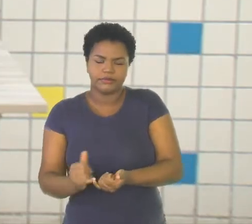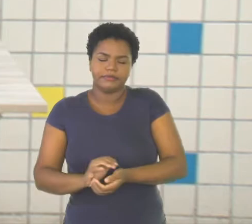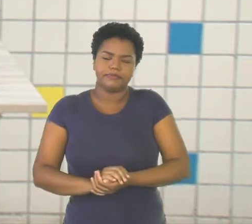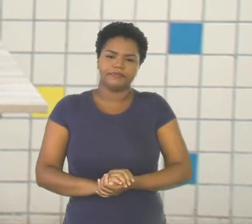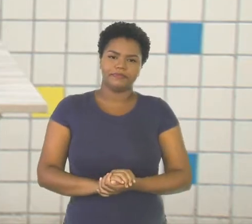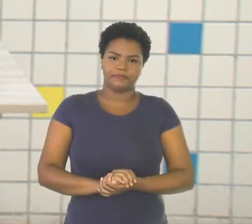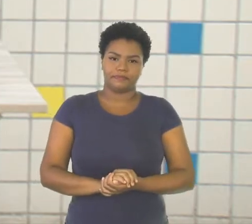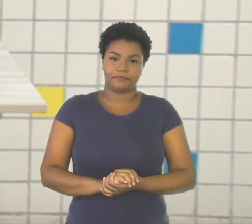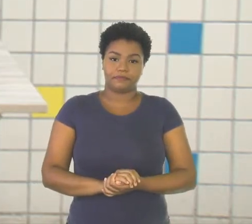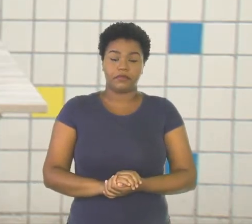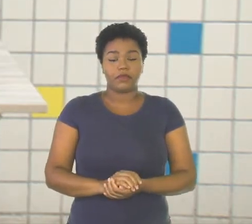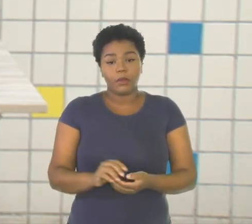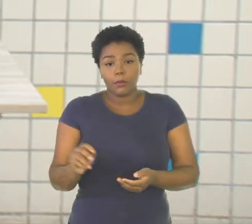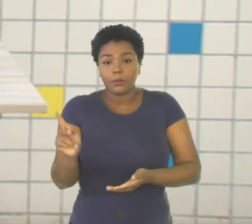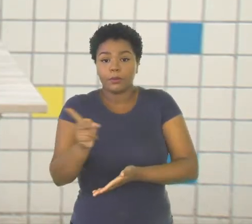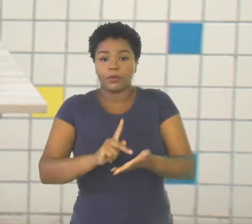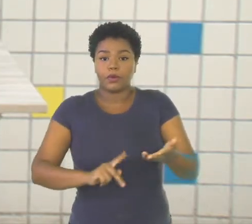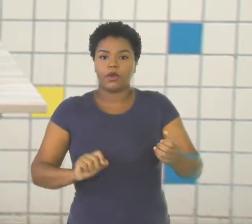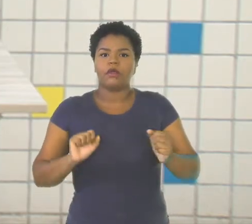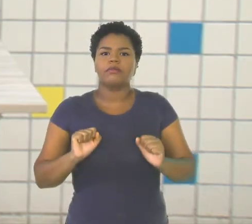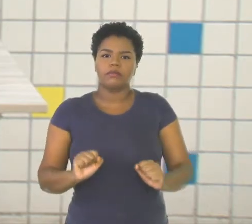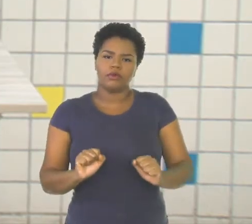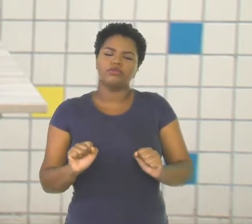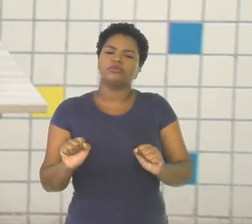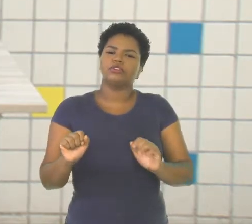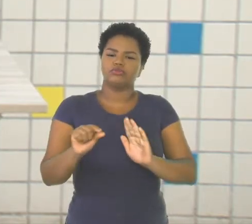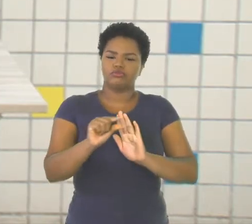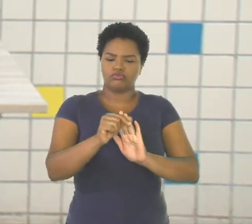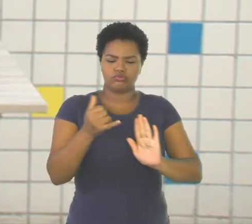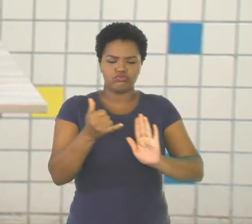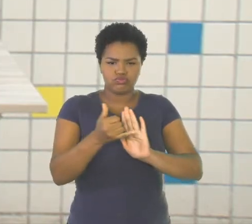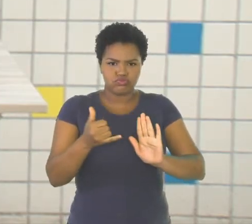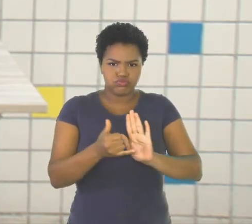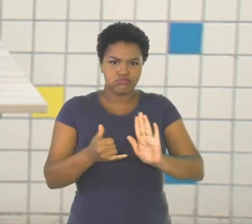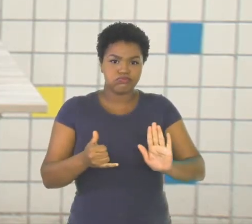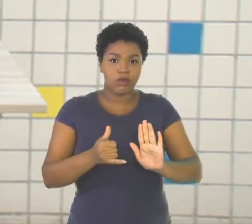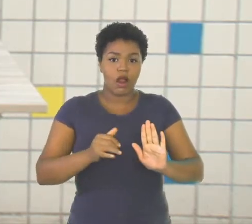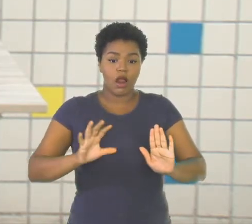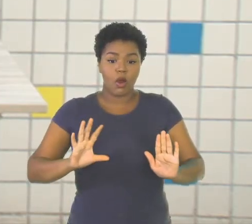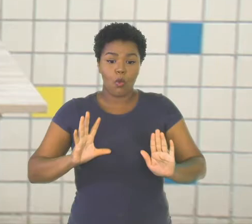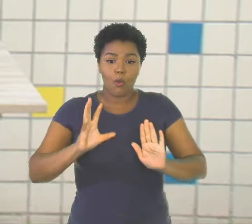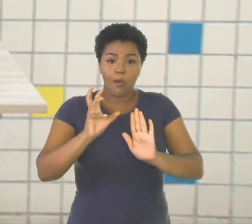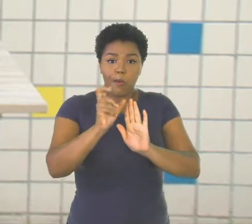poema também é escrito em versos e o conjunto